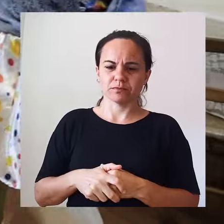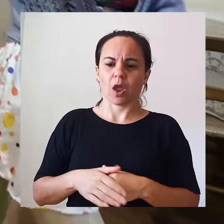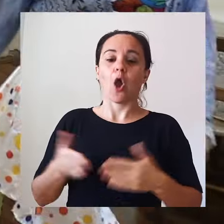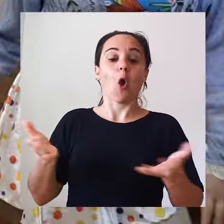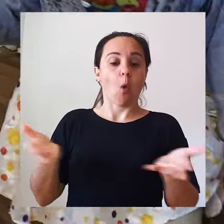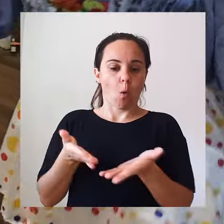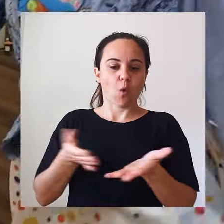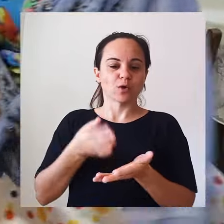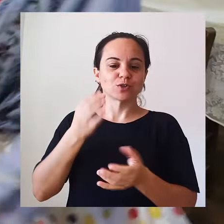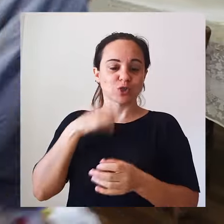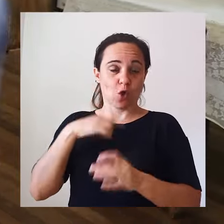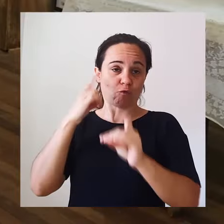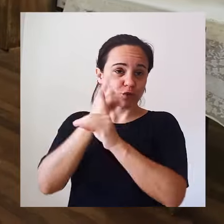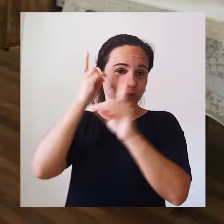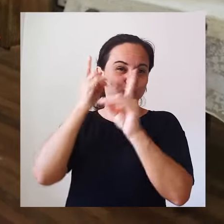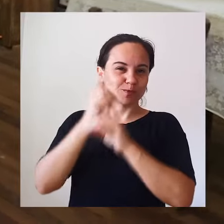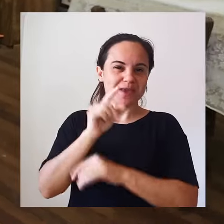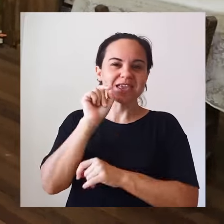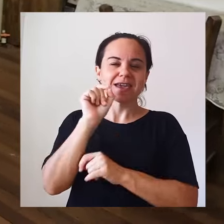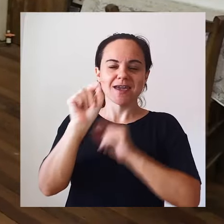descubro quem que é a bicha